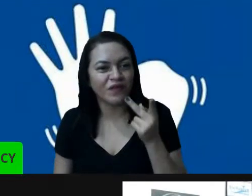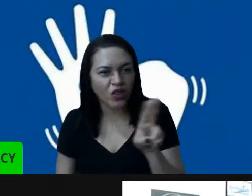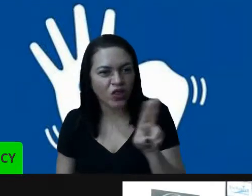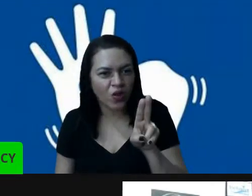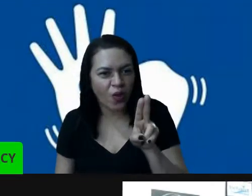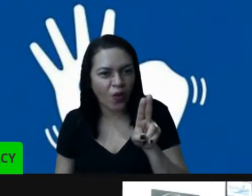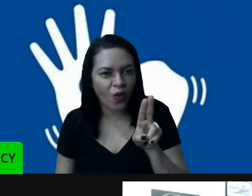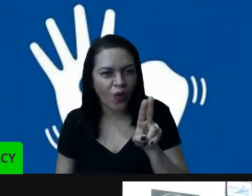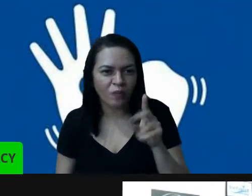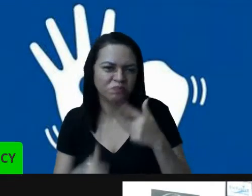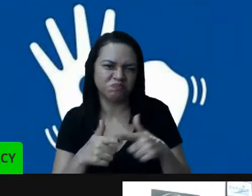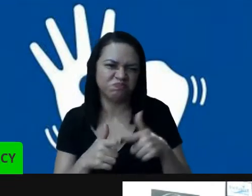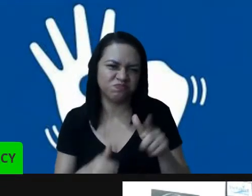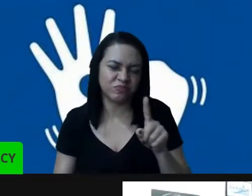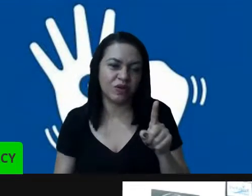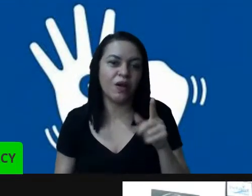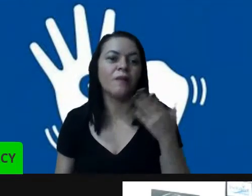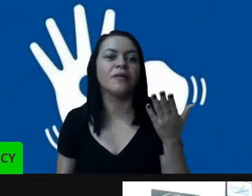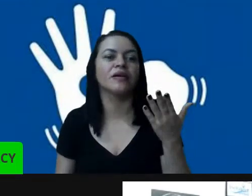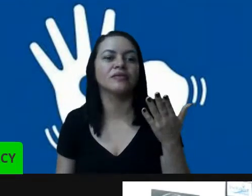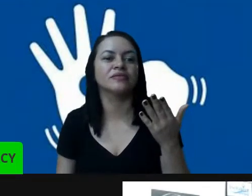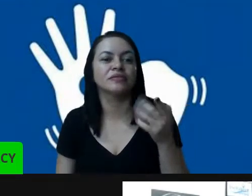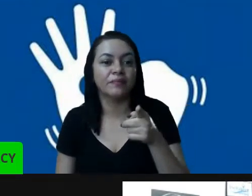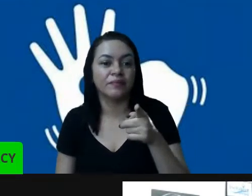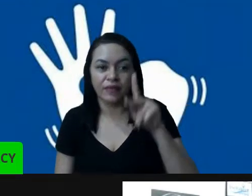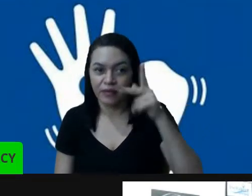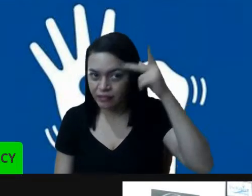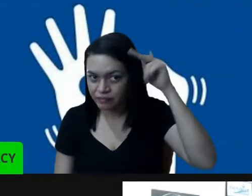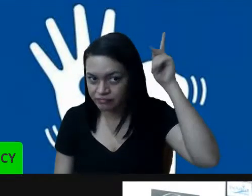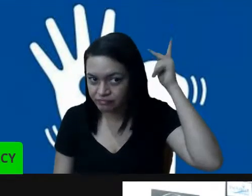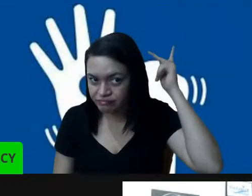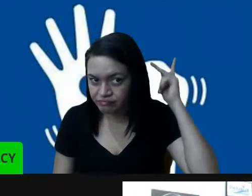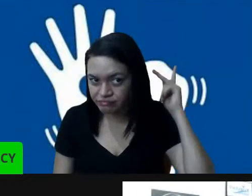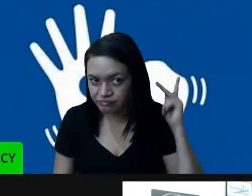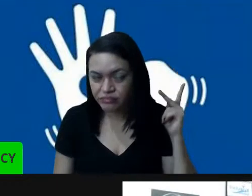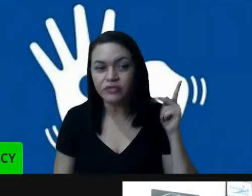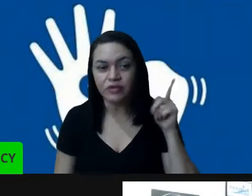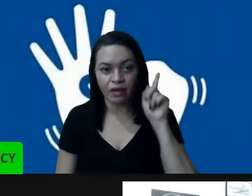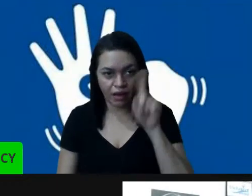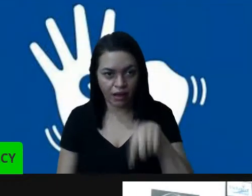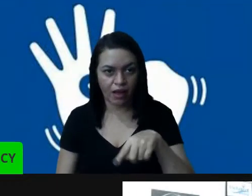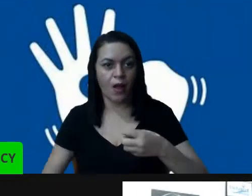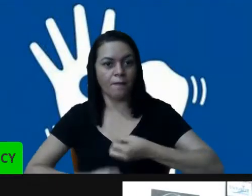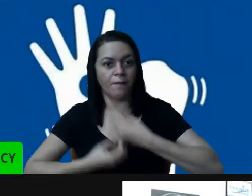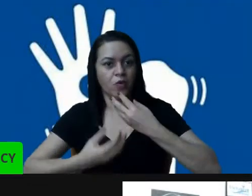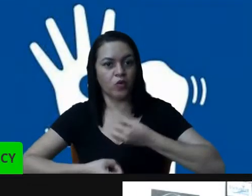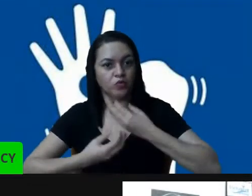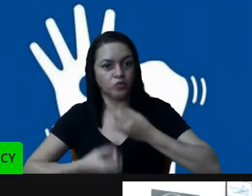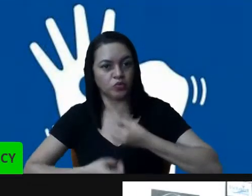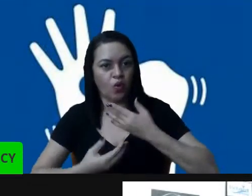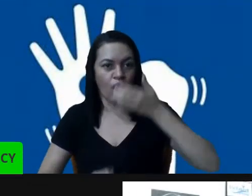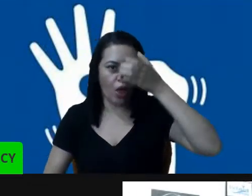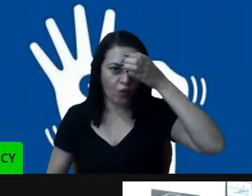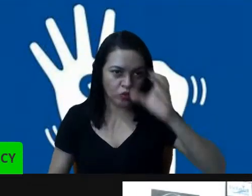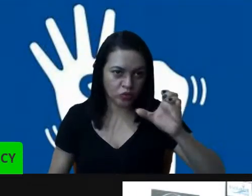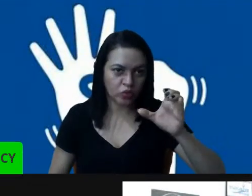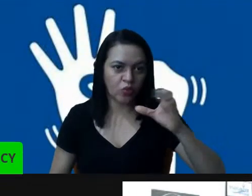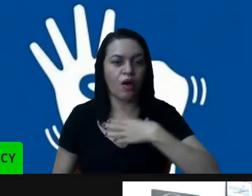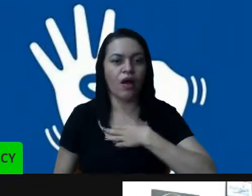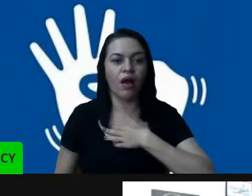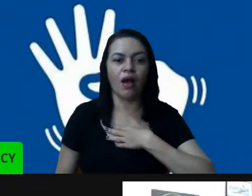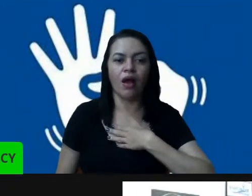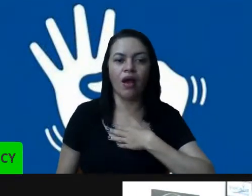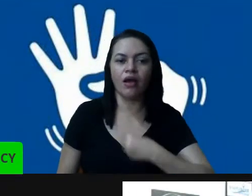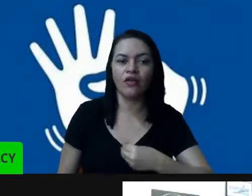a Alessandra, ela é produtora cultural, né, ela tem a sua empresa, as filhas dela também têm a empresa,